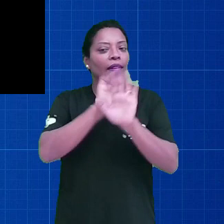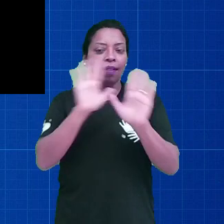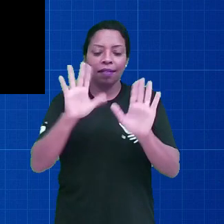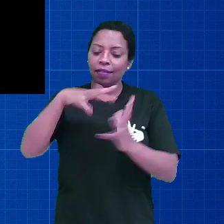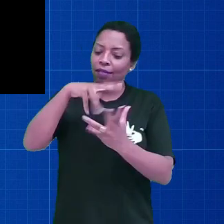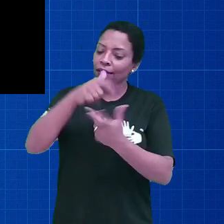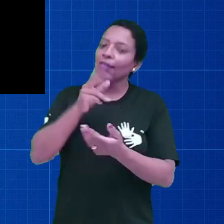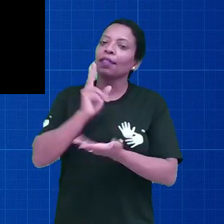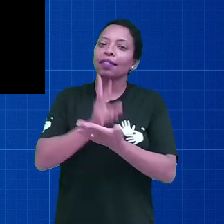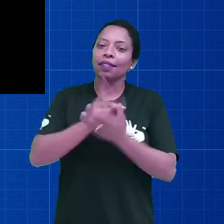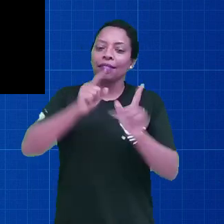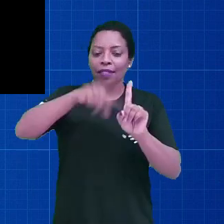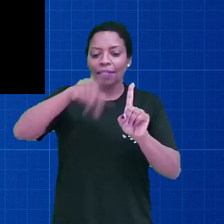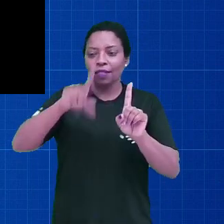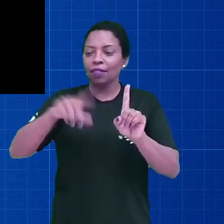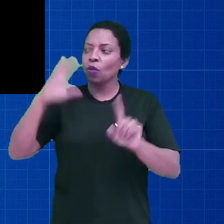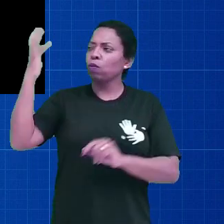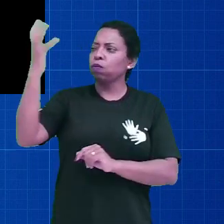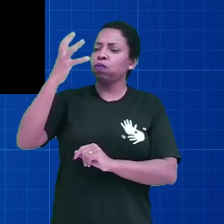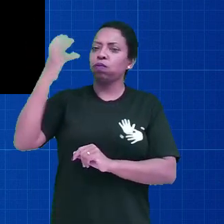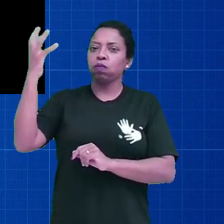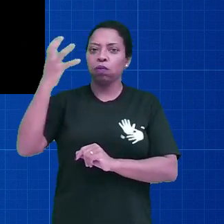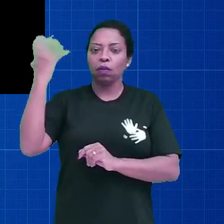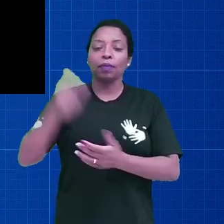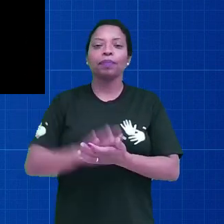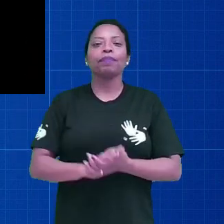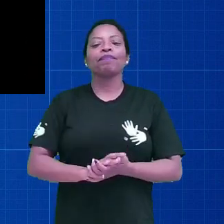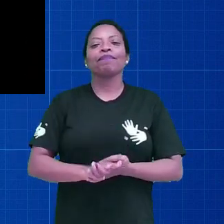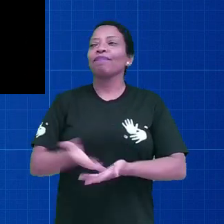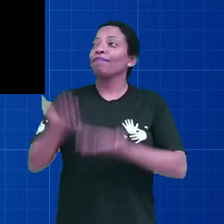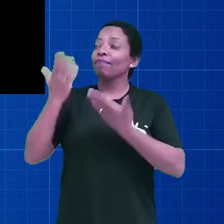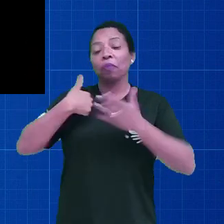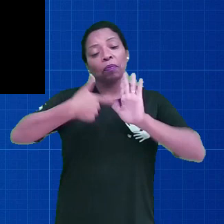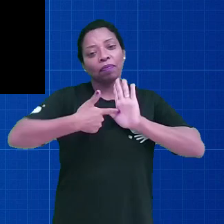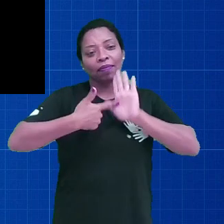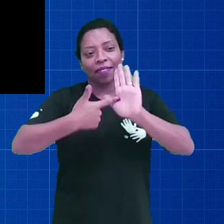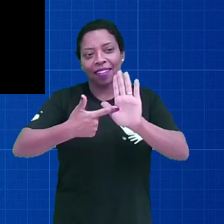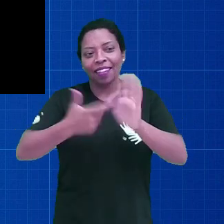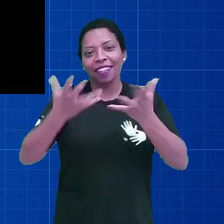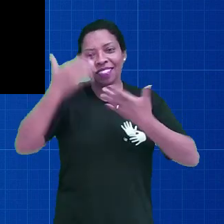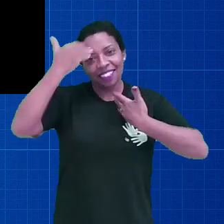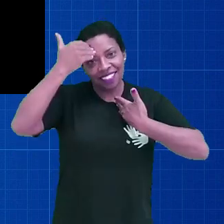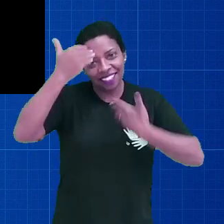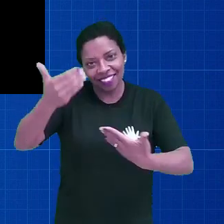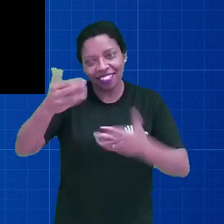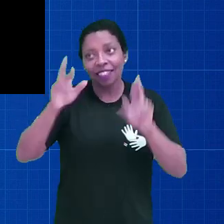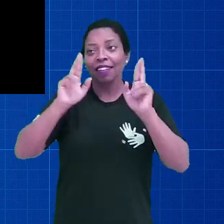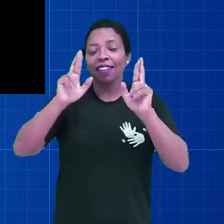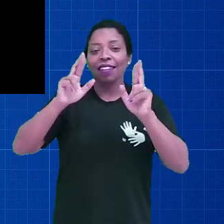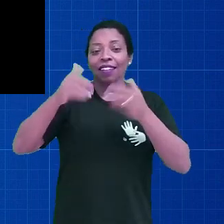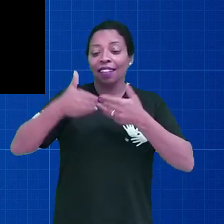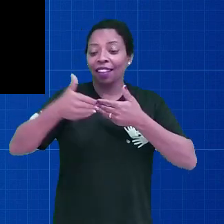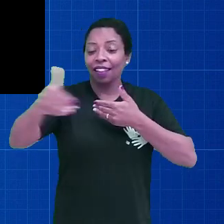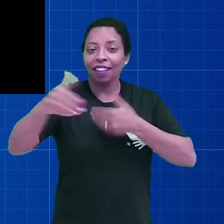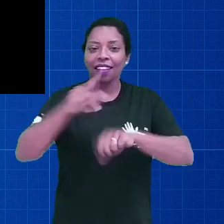Era isso que eu tinha para apresentar. Queria agradecer, espero não ter ultrapassado o